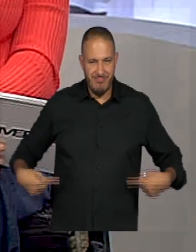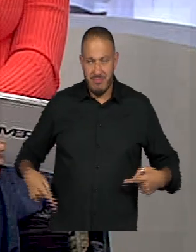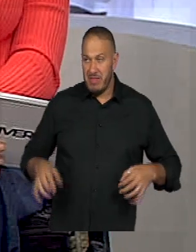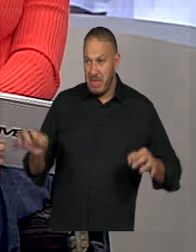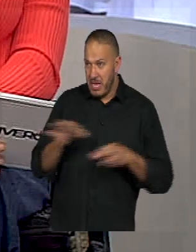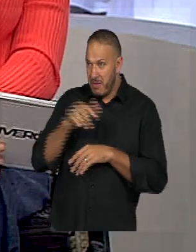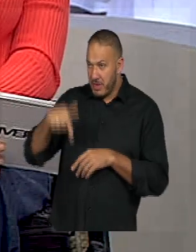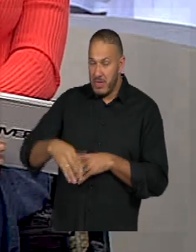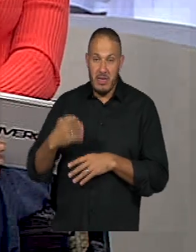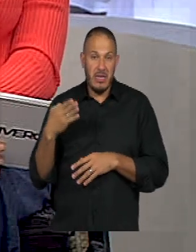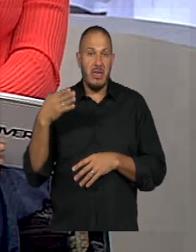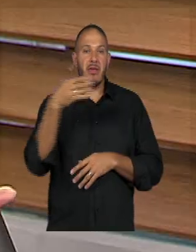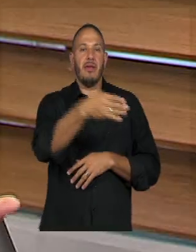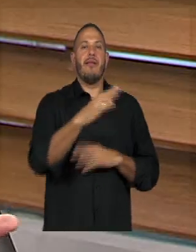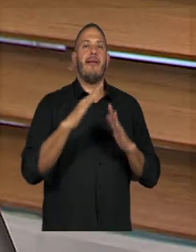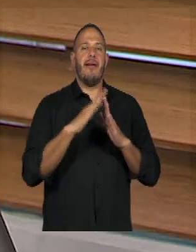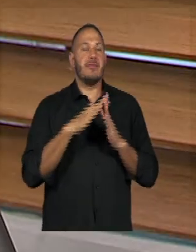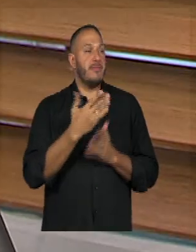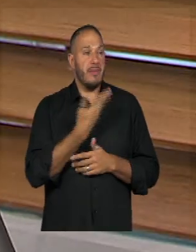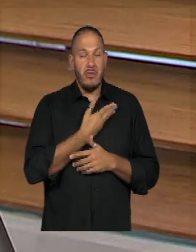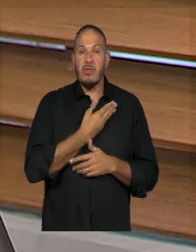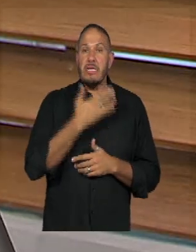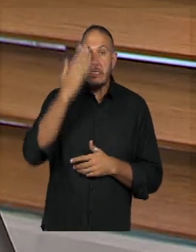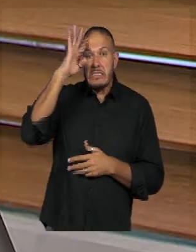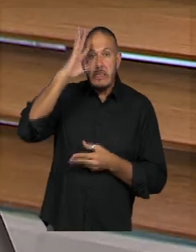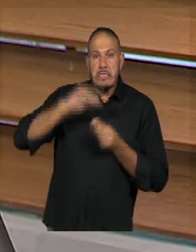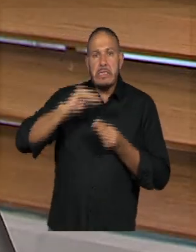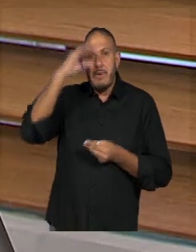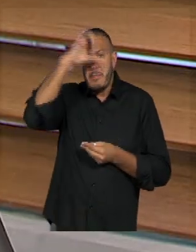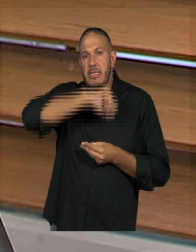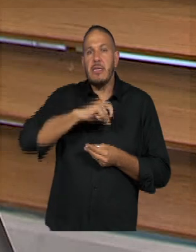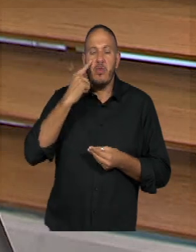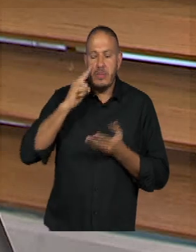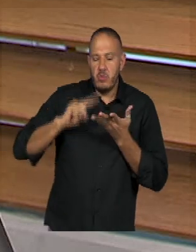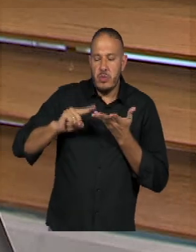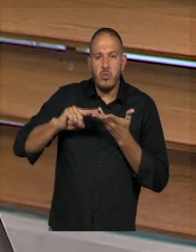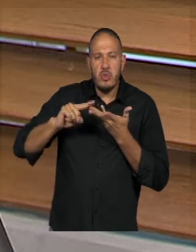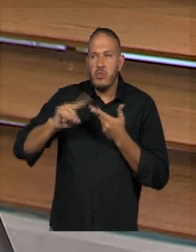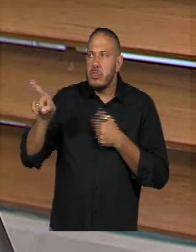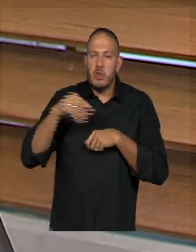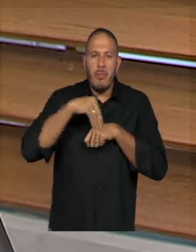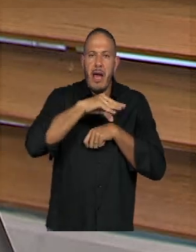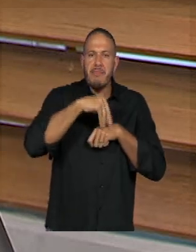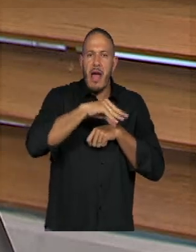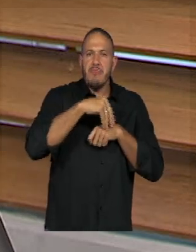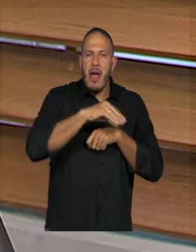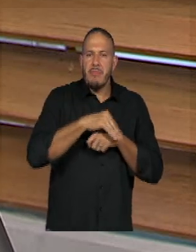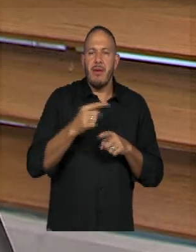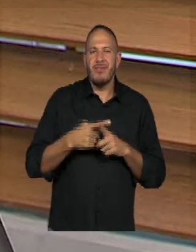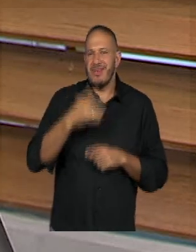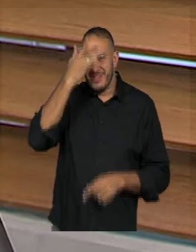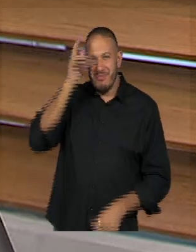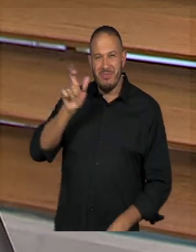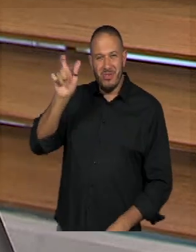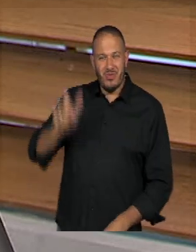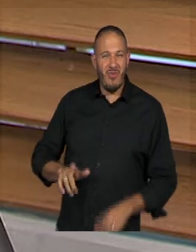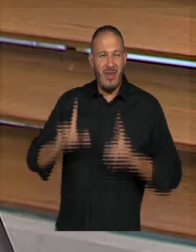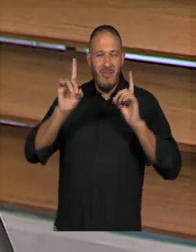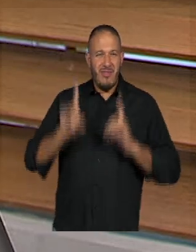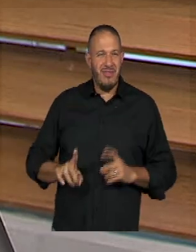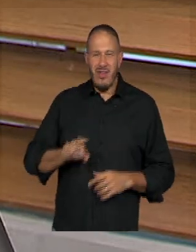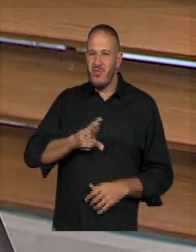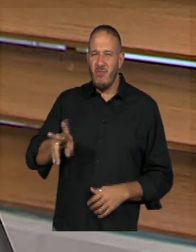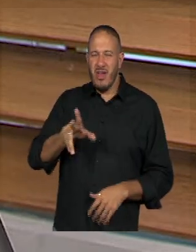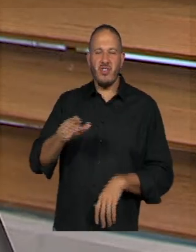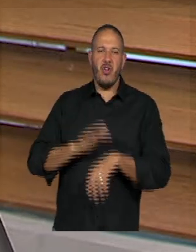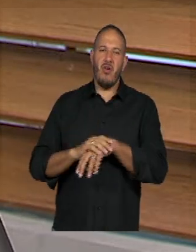e transmita o que ele pôde aprender aqui. Porque o deficiente não basta só a sinalização,